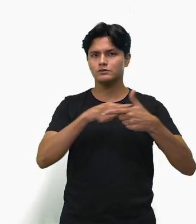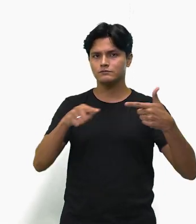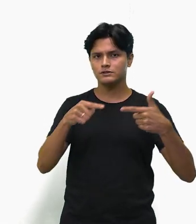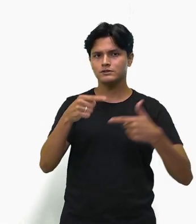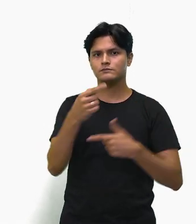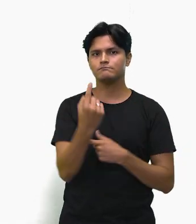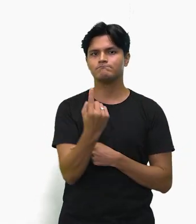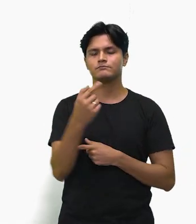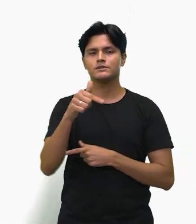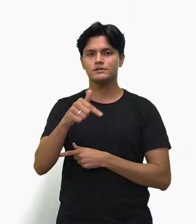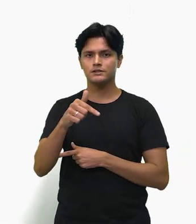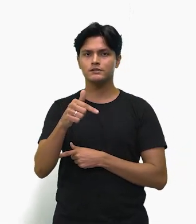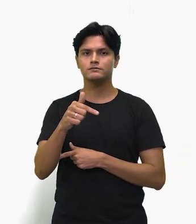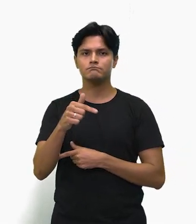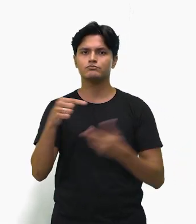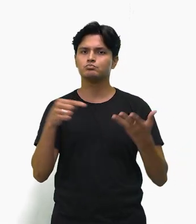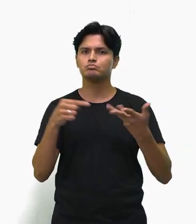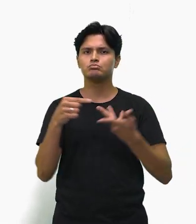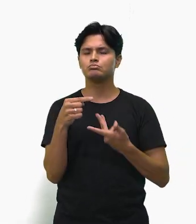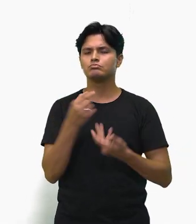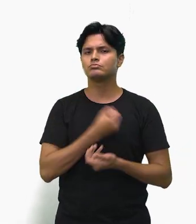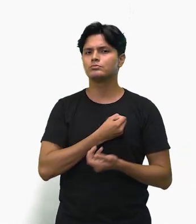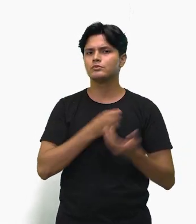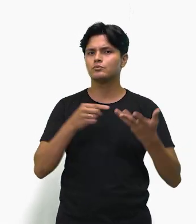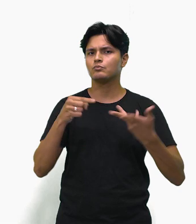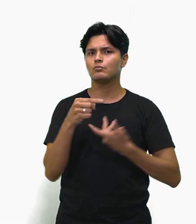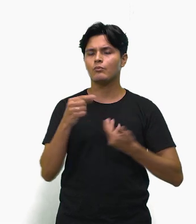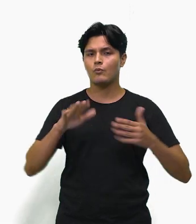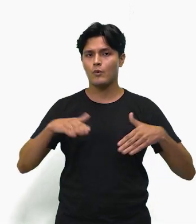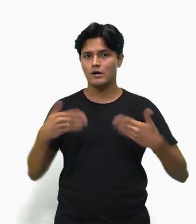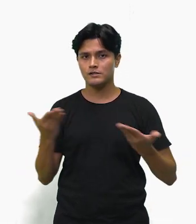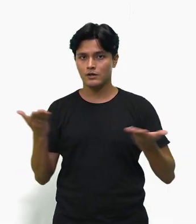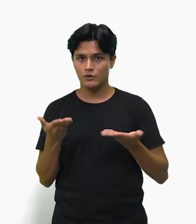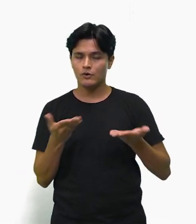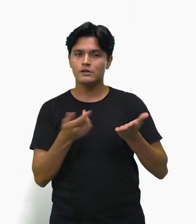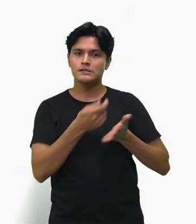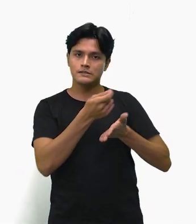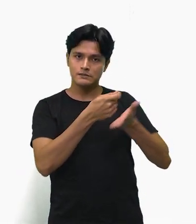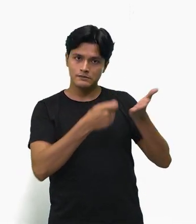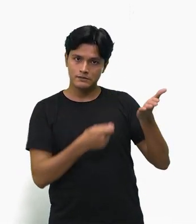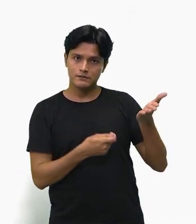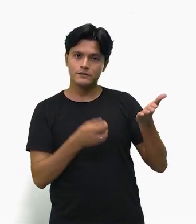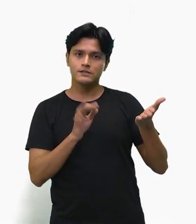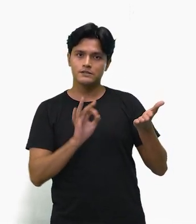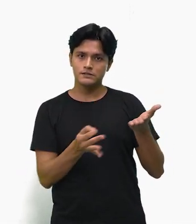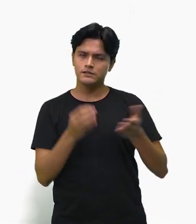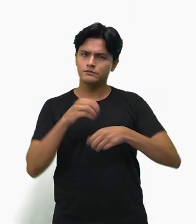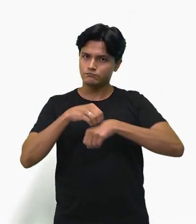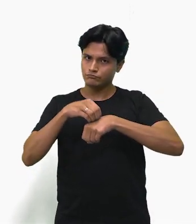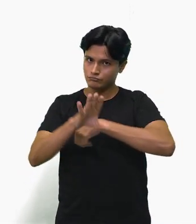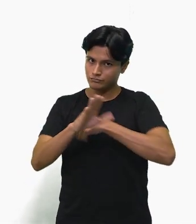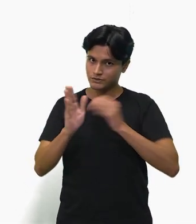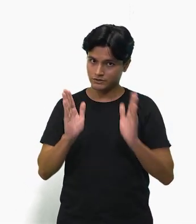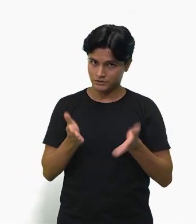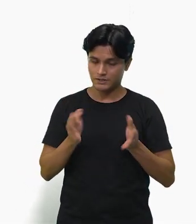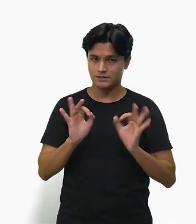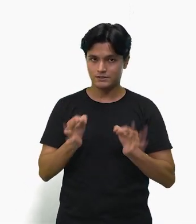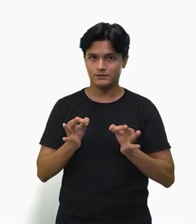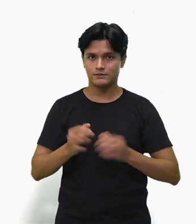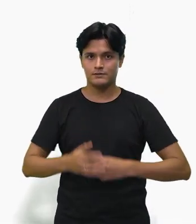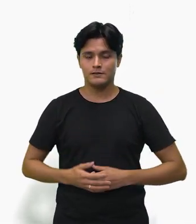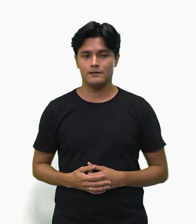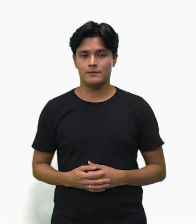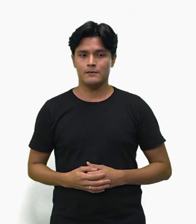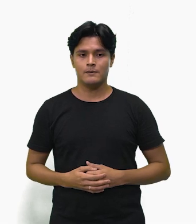de 17? Então, nós vamos escrever aqui na nossa cartela. Já deixei uma dica para vocês, né, ali do